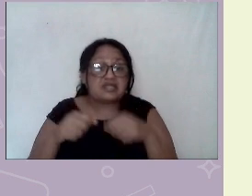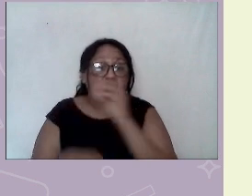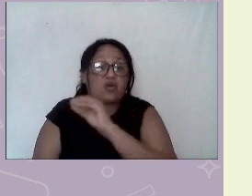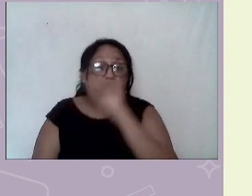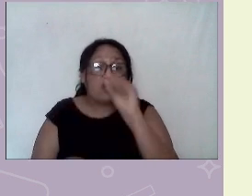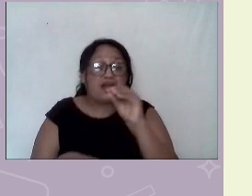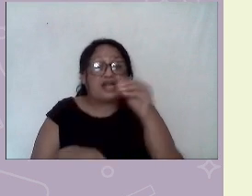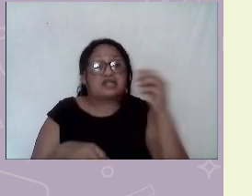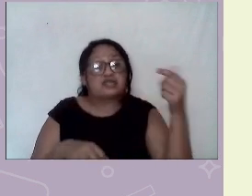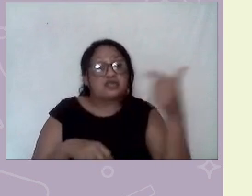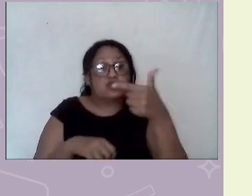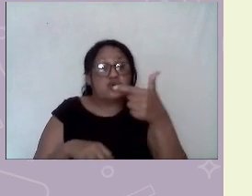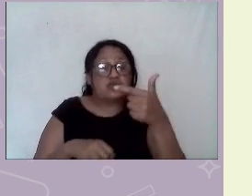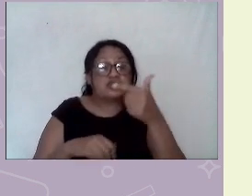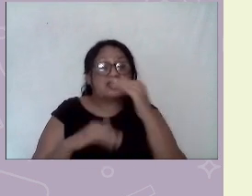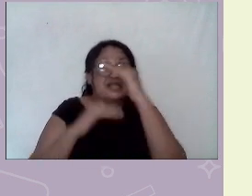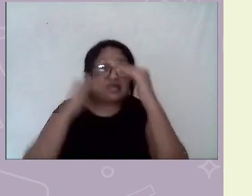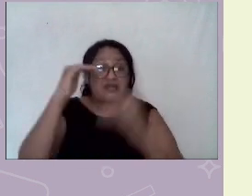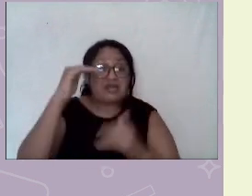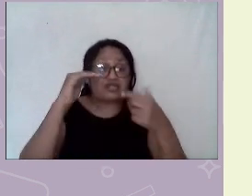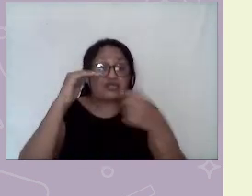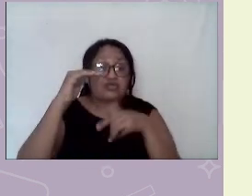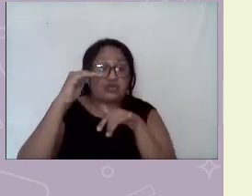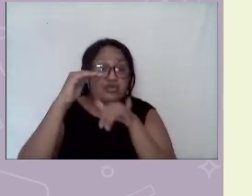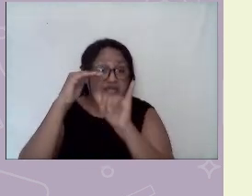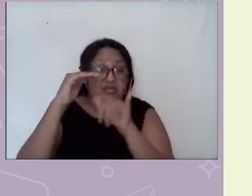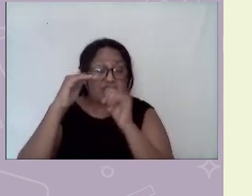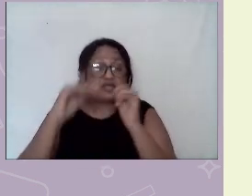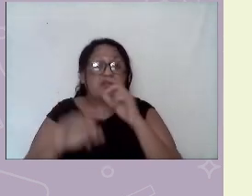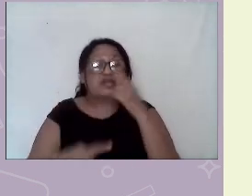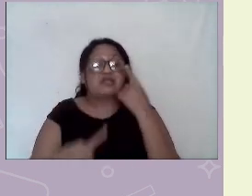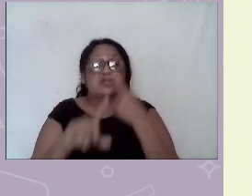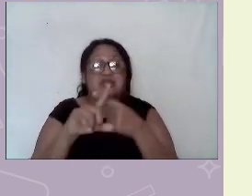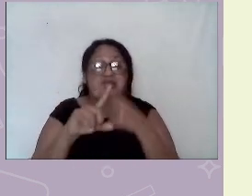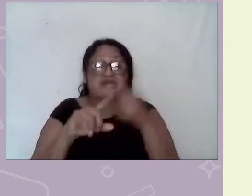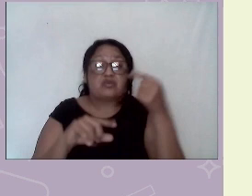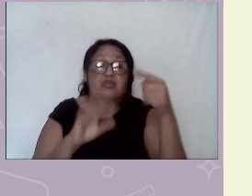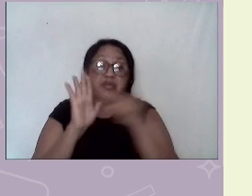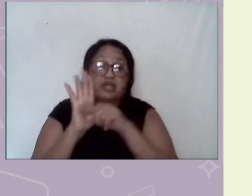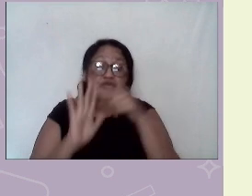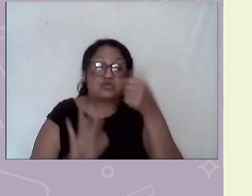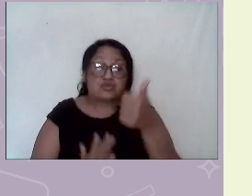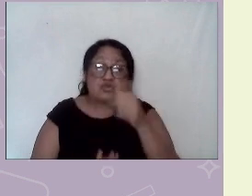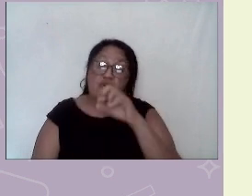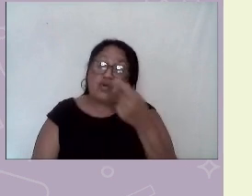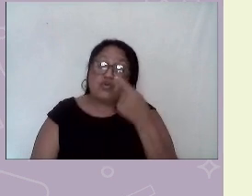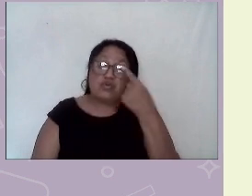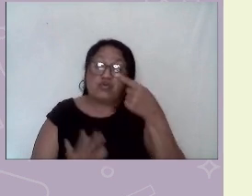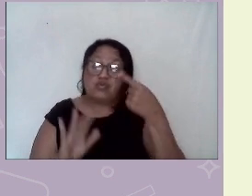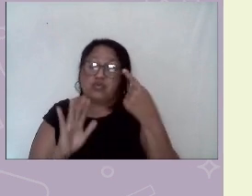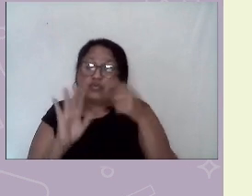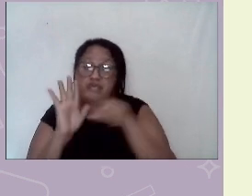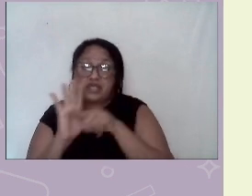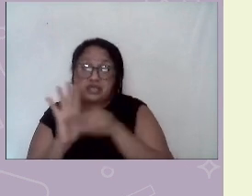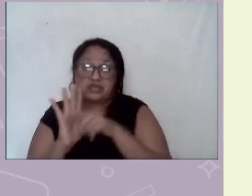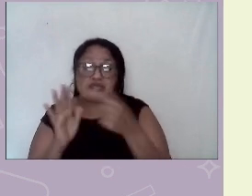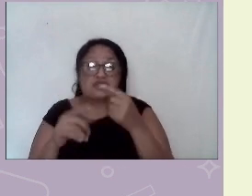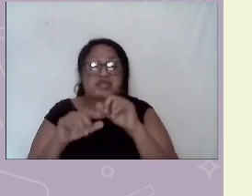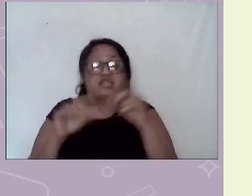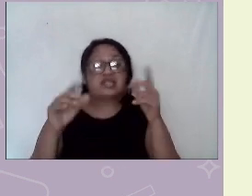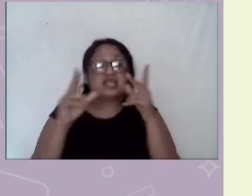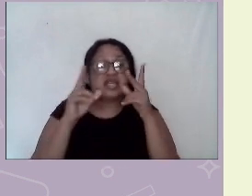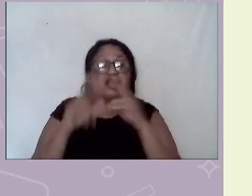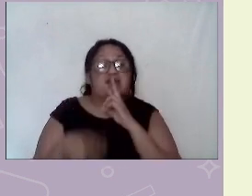embaixo do Y quando multiplicado por menos 1 ou por 1 menos vai dar 2 menos